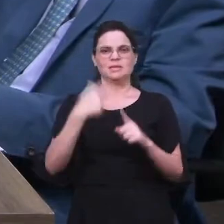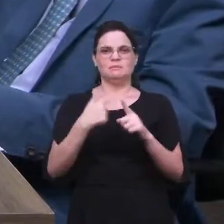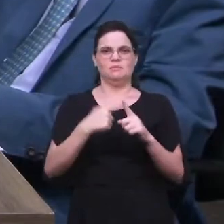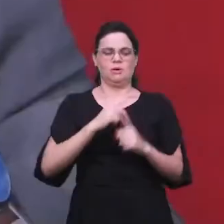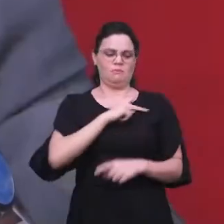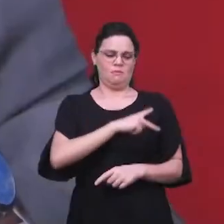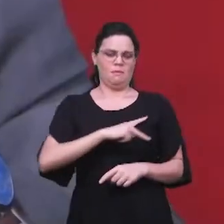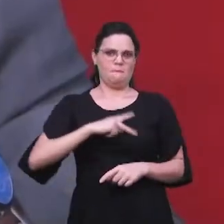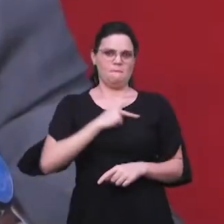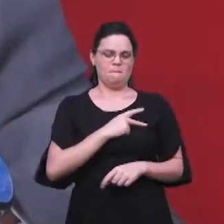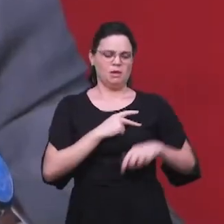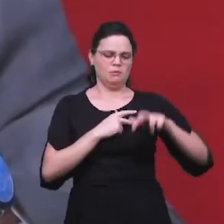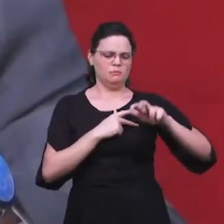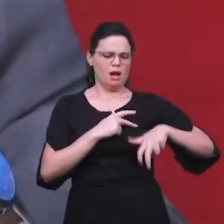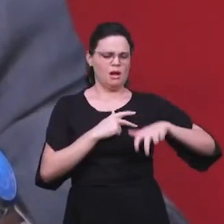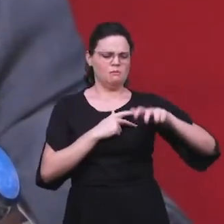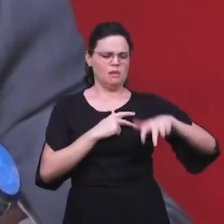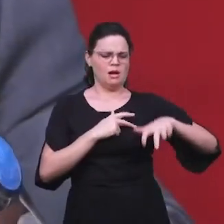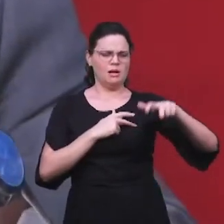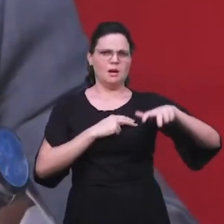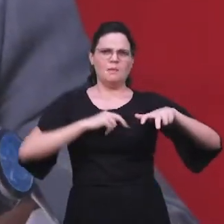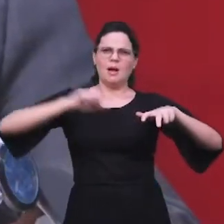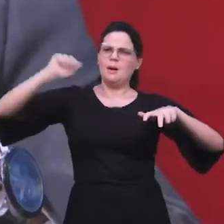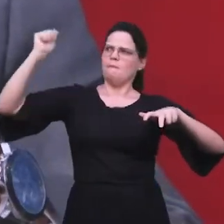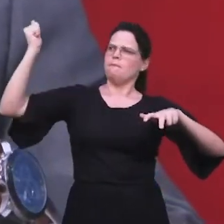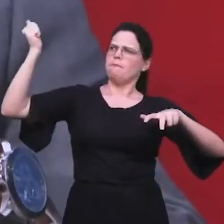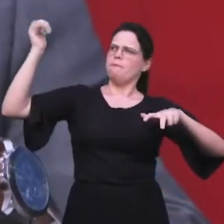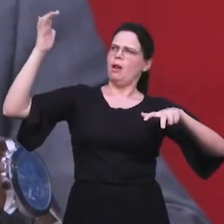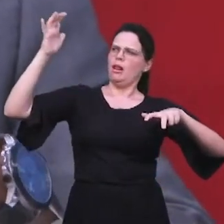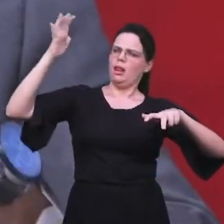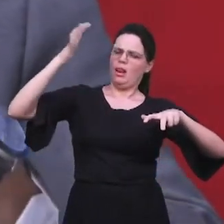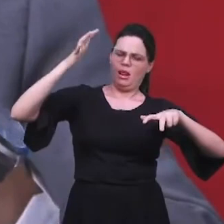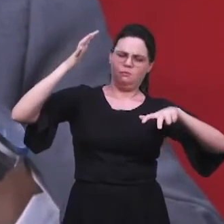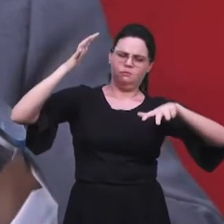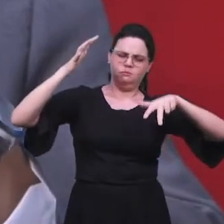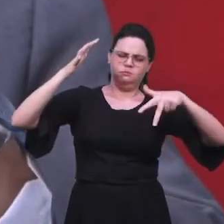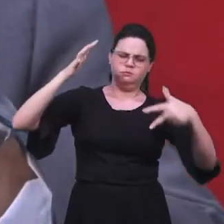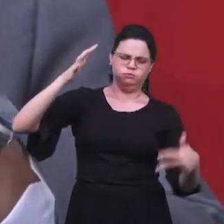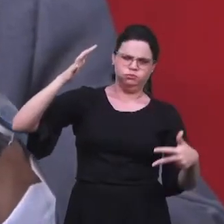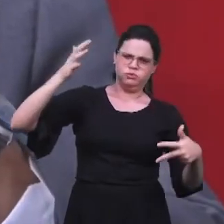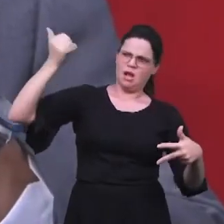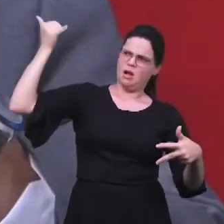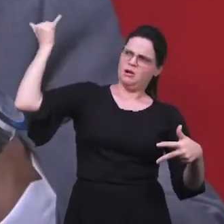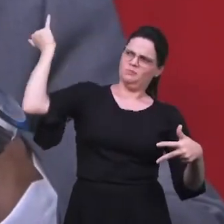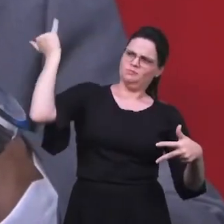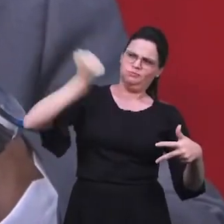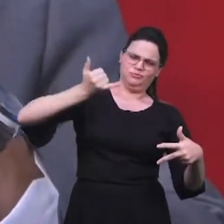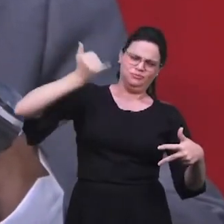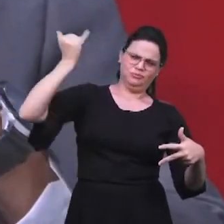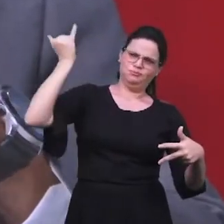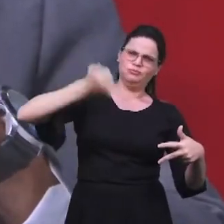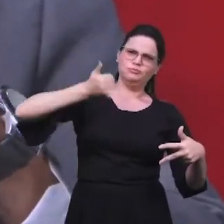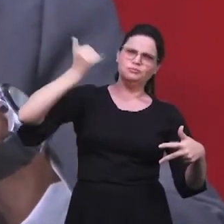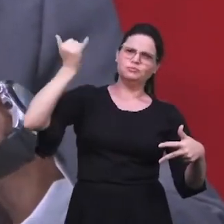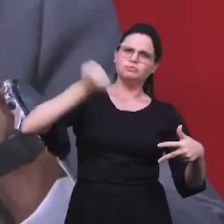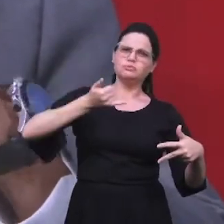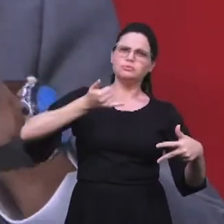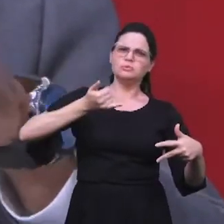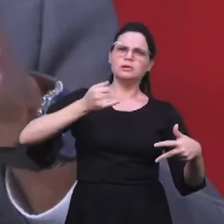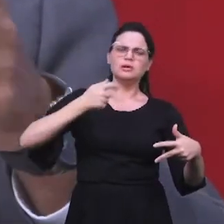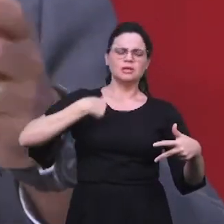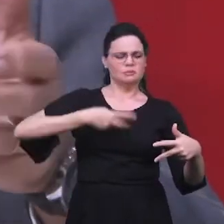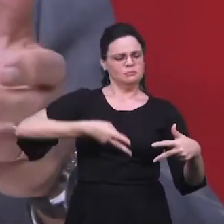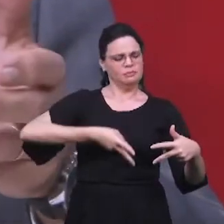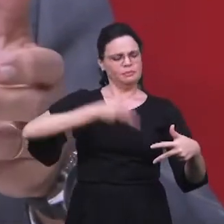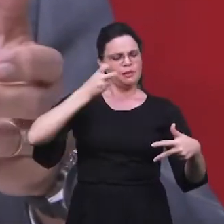porque veio uma grande luz, ele cai por terra e ele ouve uma voz. E você vê a vida de